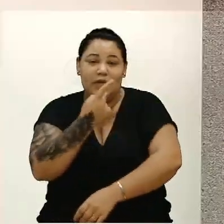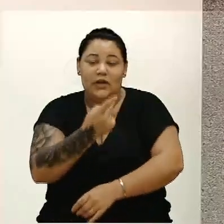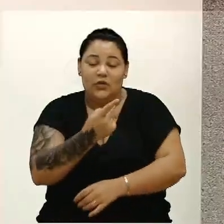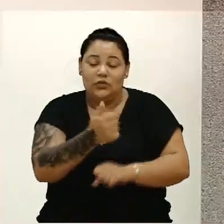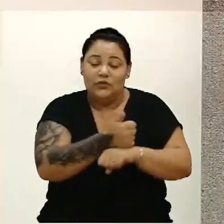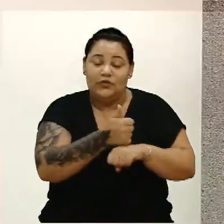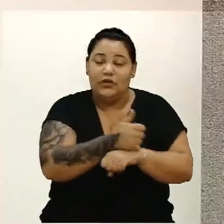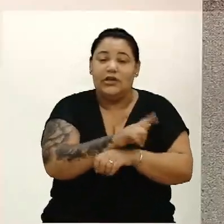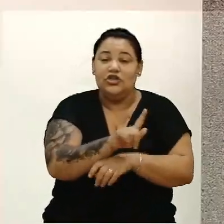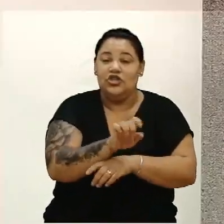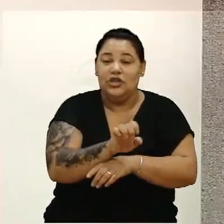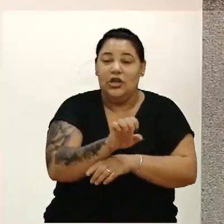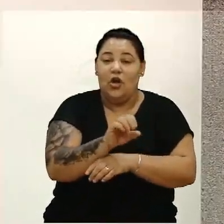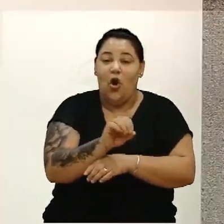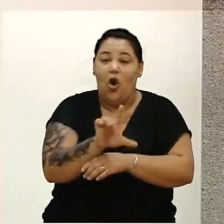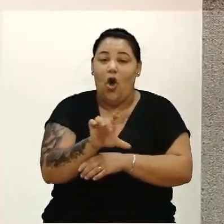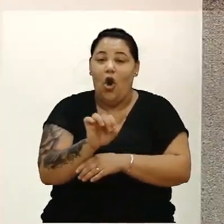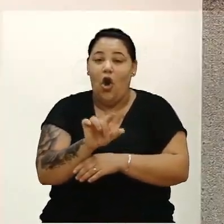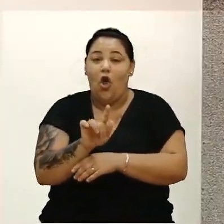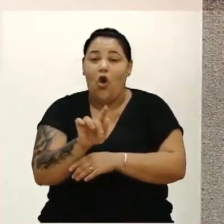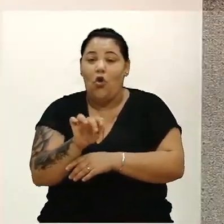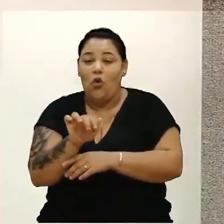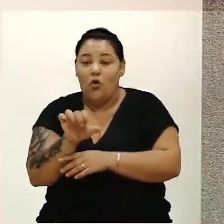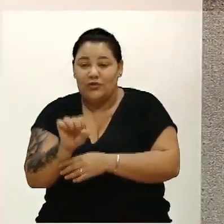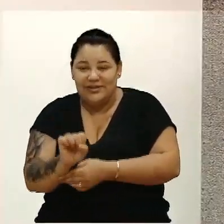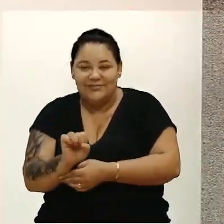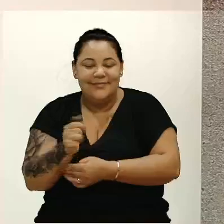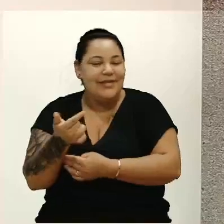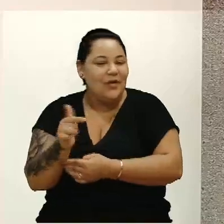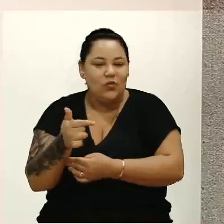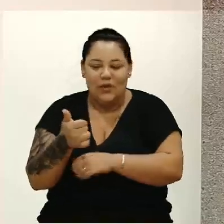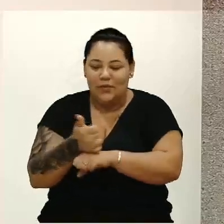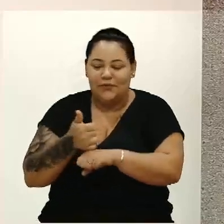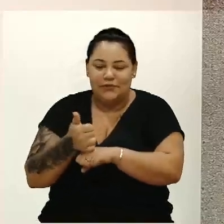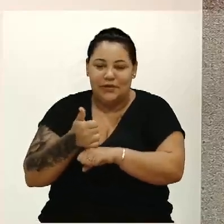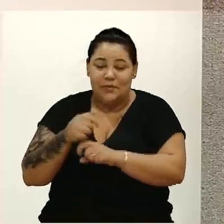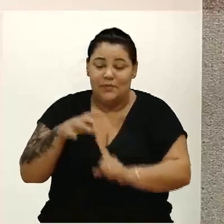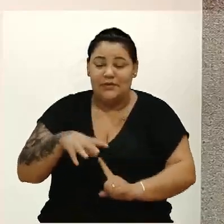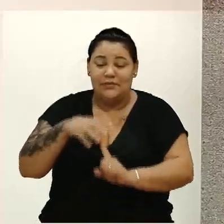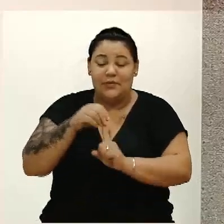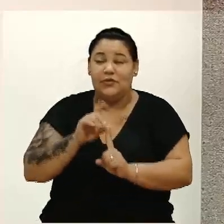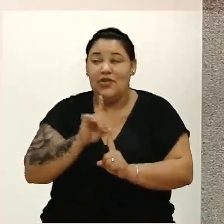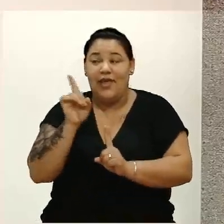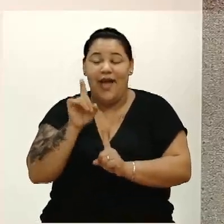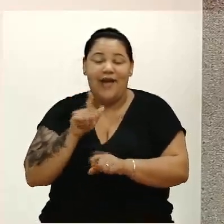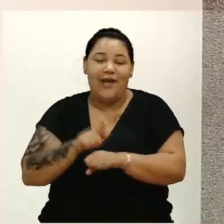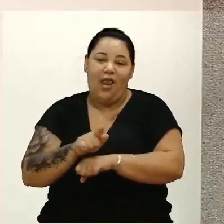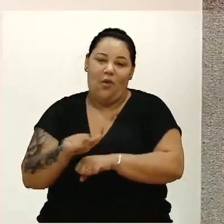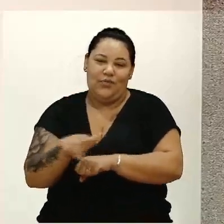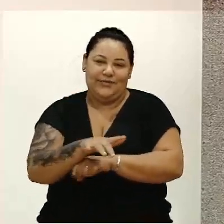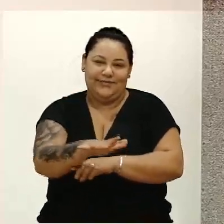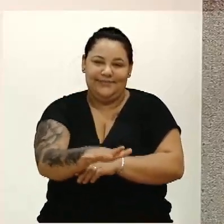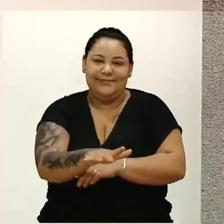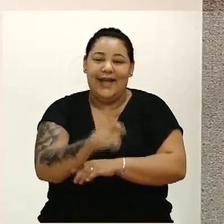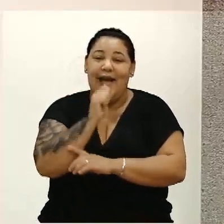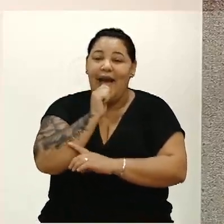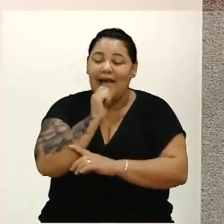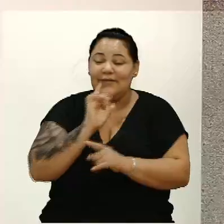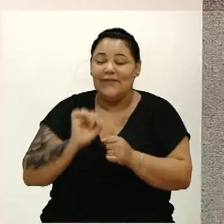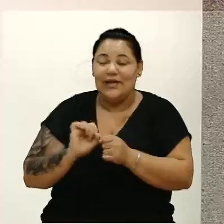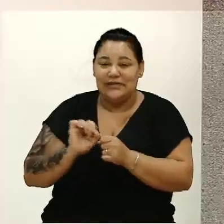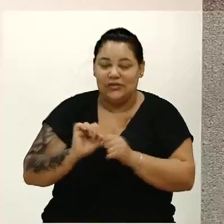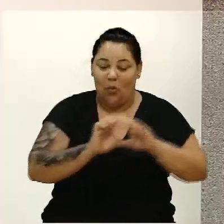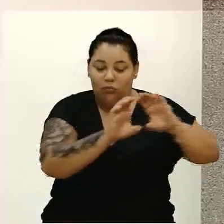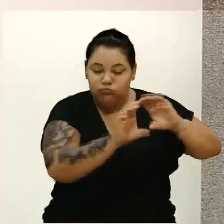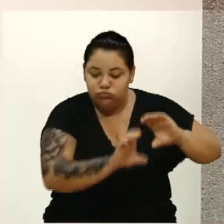nós tivemos uma séria deficiência nesse sentido, principalmente lá em Galópolis, aquela região, né? Ainda estão sendo feitos estudos lá e,